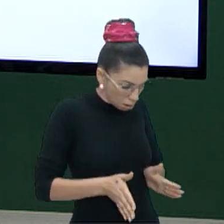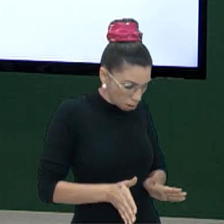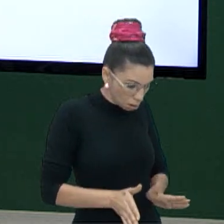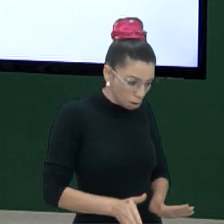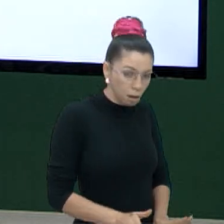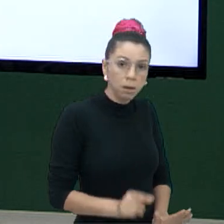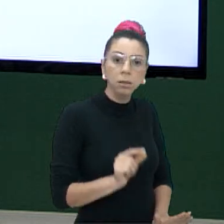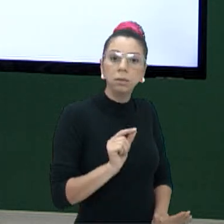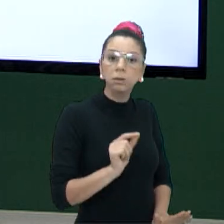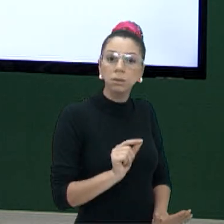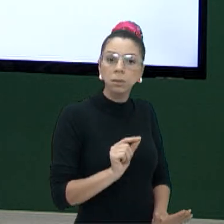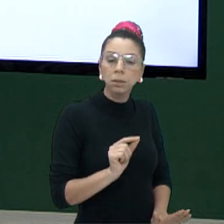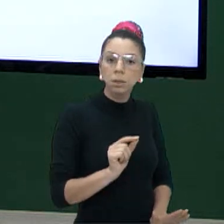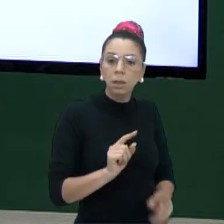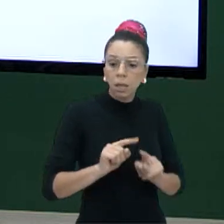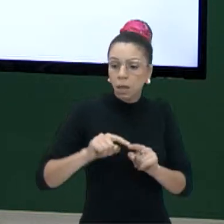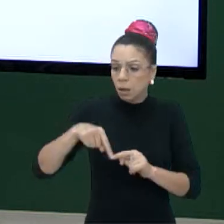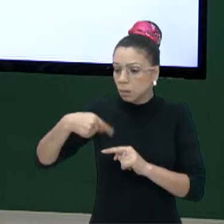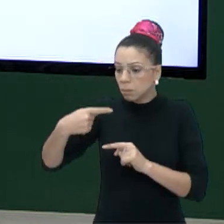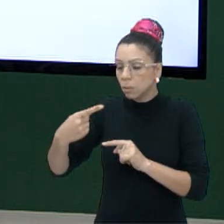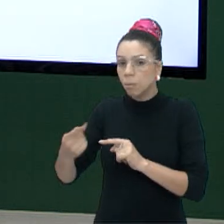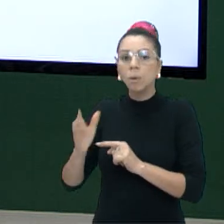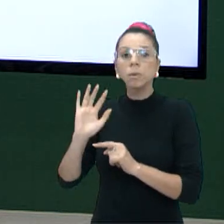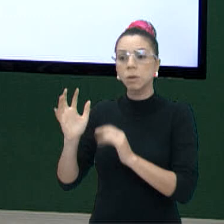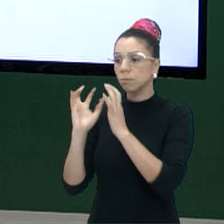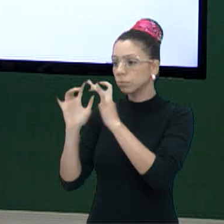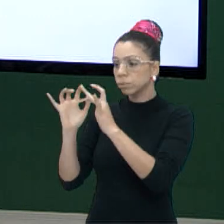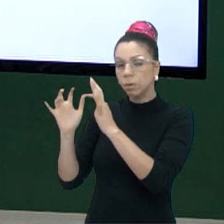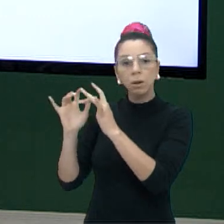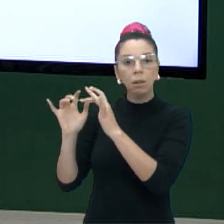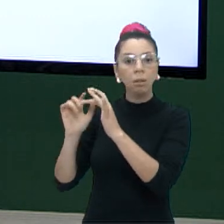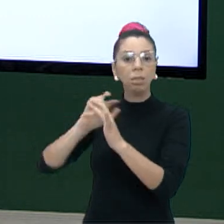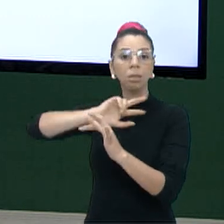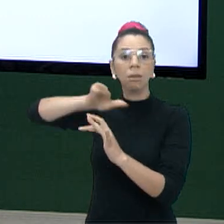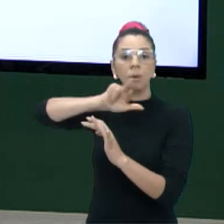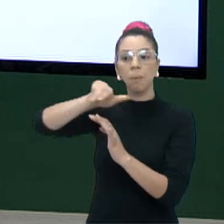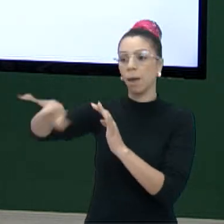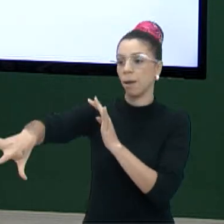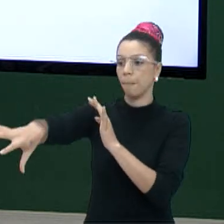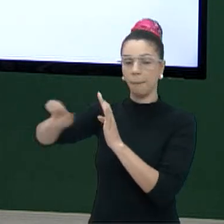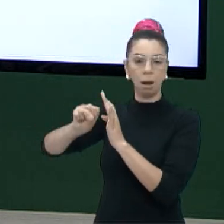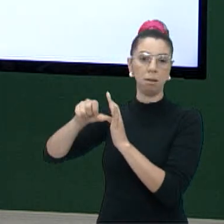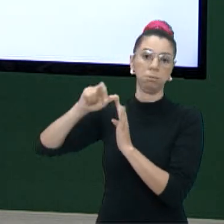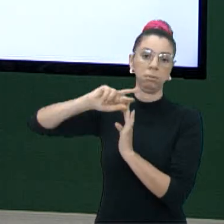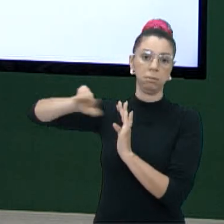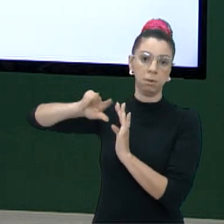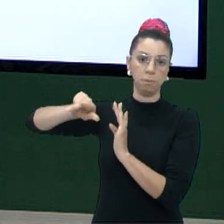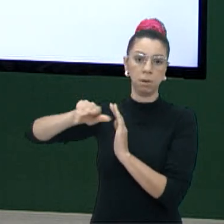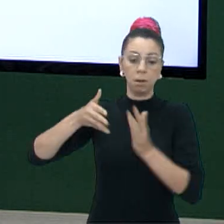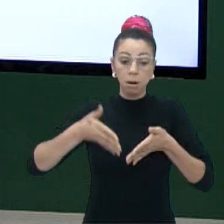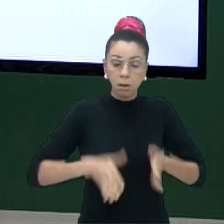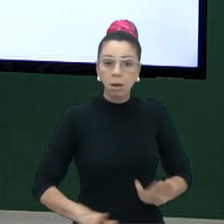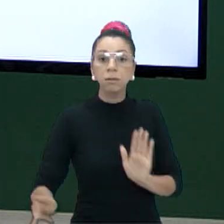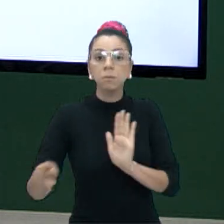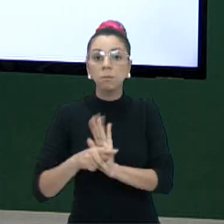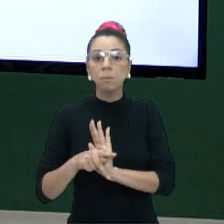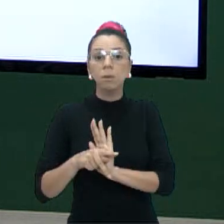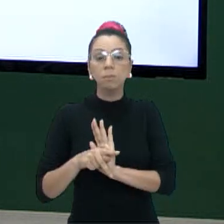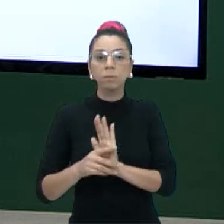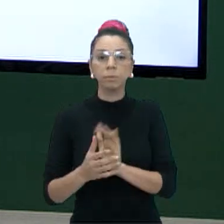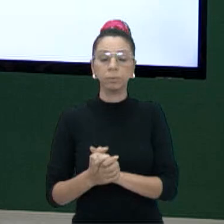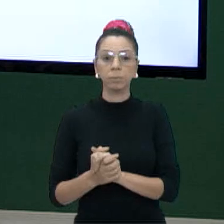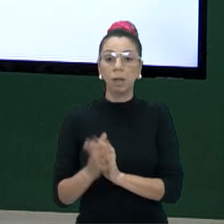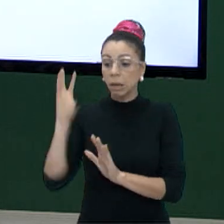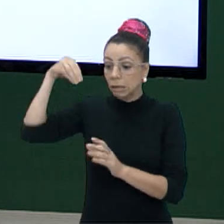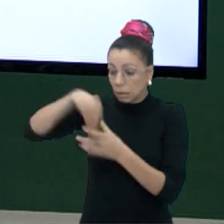adquirida pelo meio, não é uma capacidade adquirida com o que vem de fora, seja a natureza, sejam as outras pessoas. Inato é aquilo que